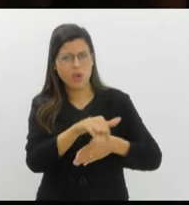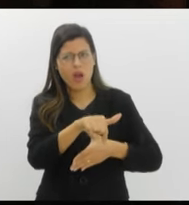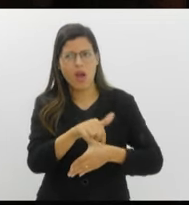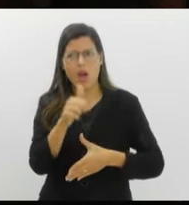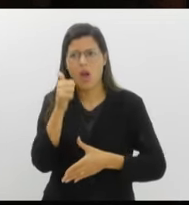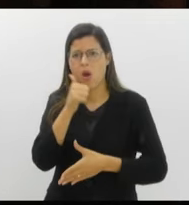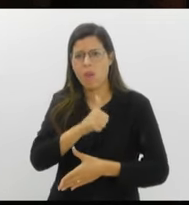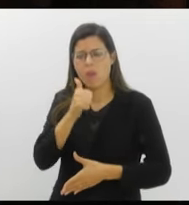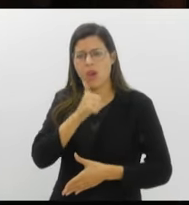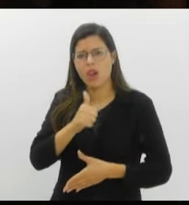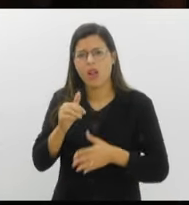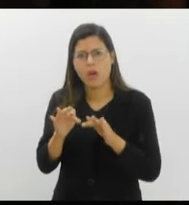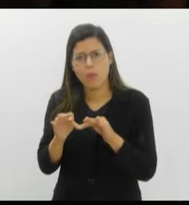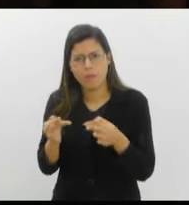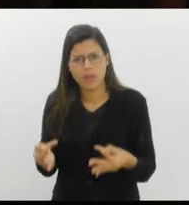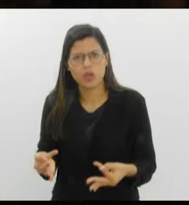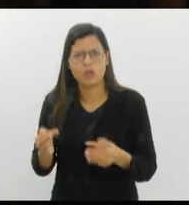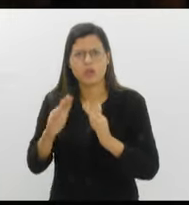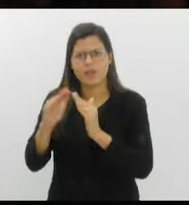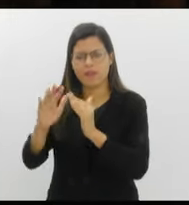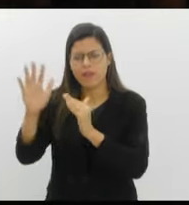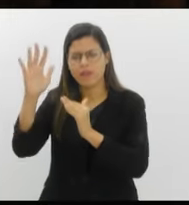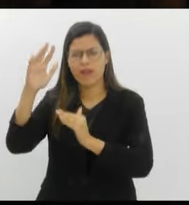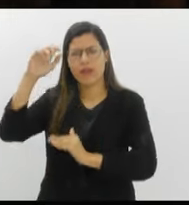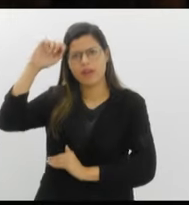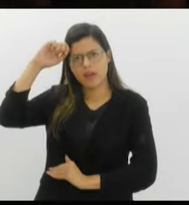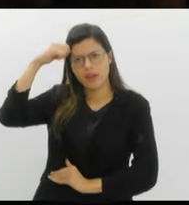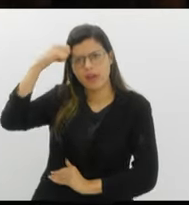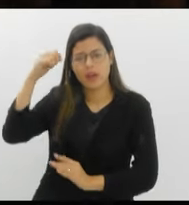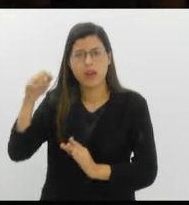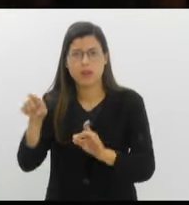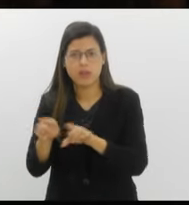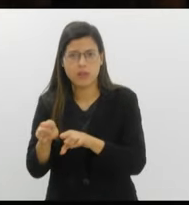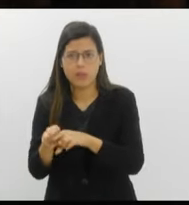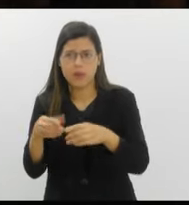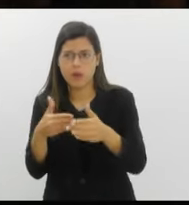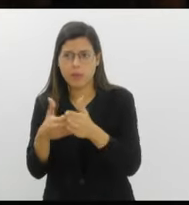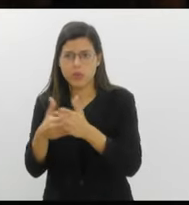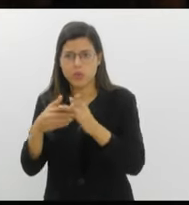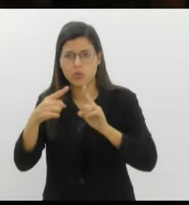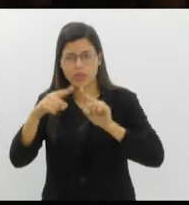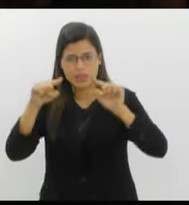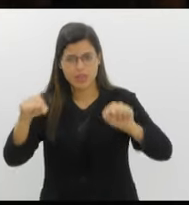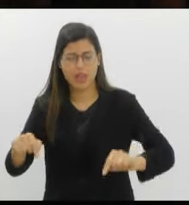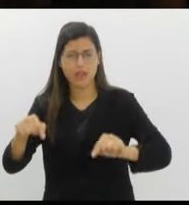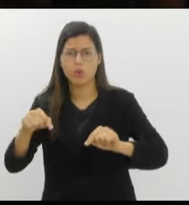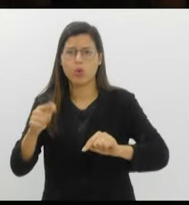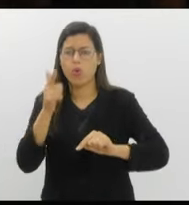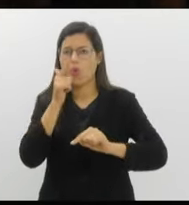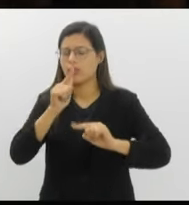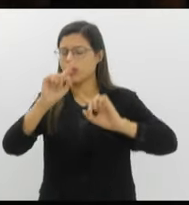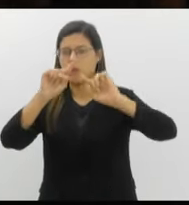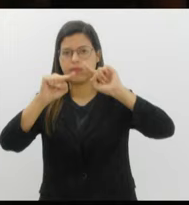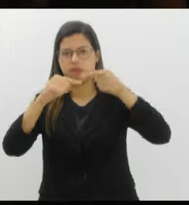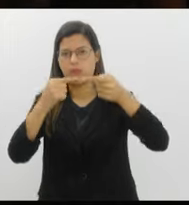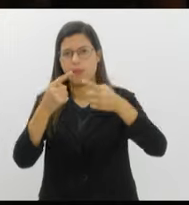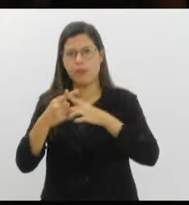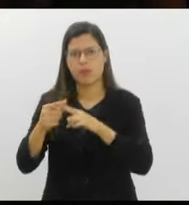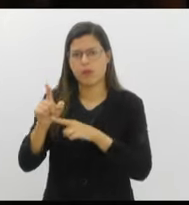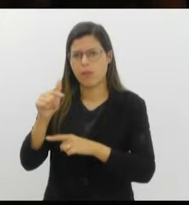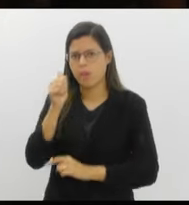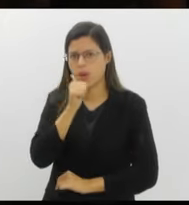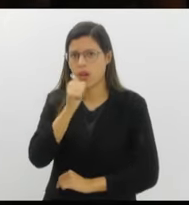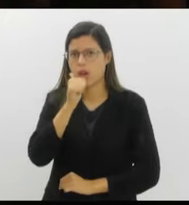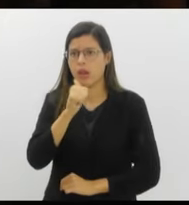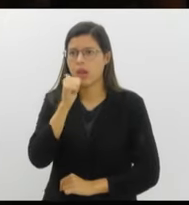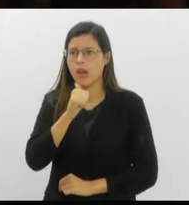preta, favelada, seja impedindo que servidores ascendam ao grau máximo da carreira pelo fato de ser mulher, seja